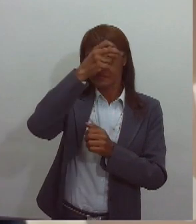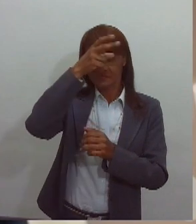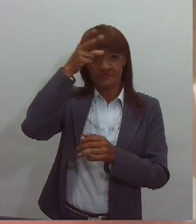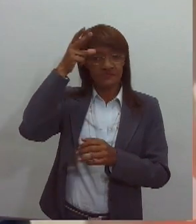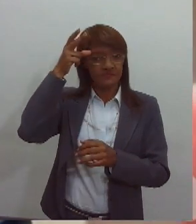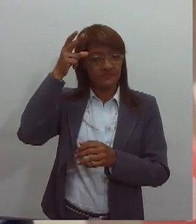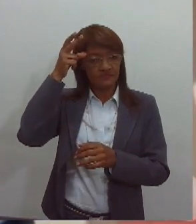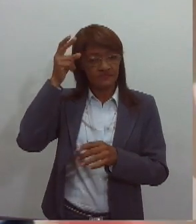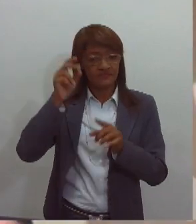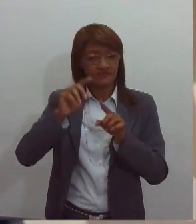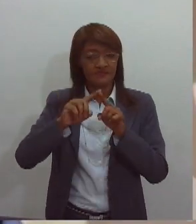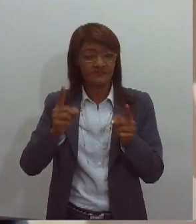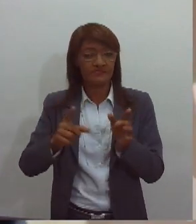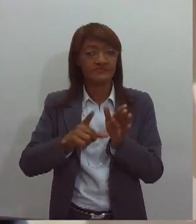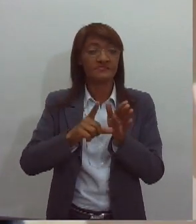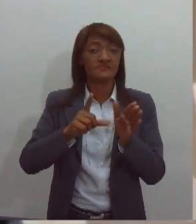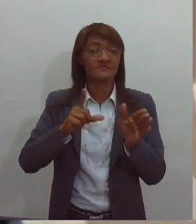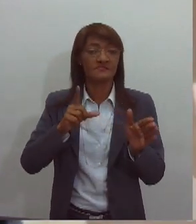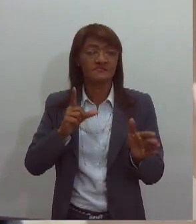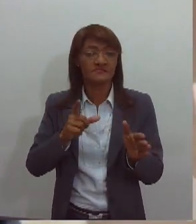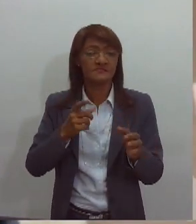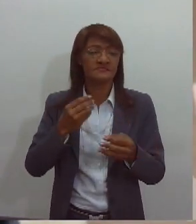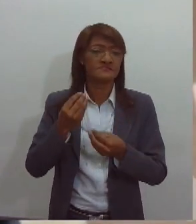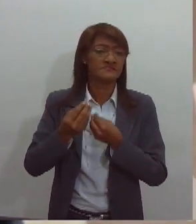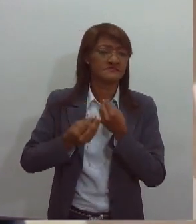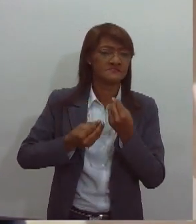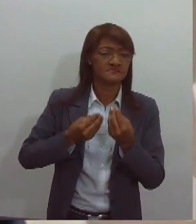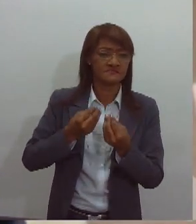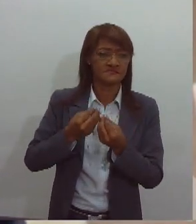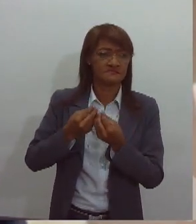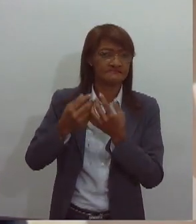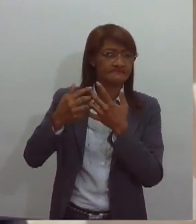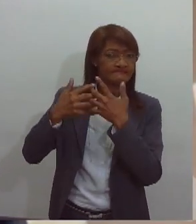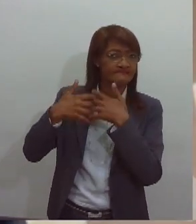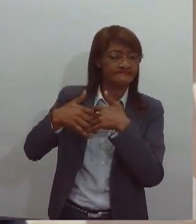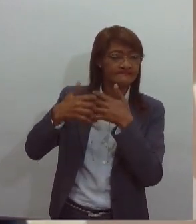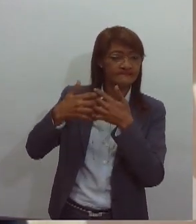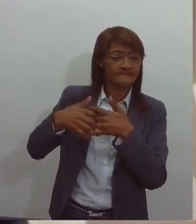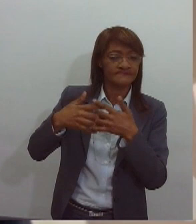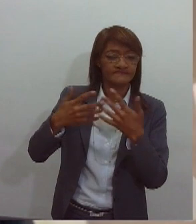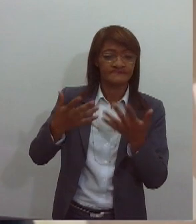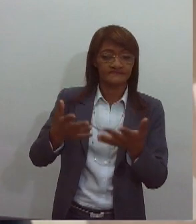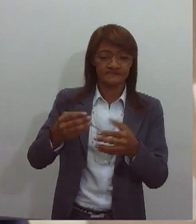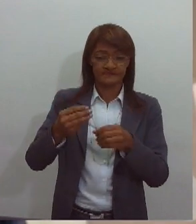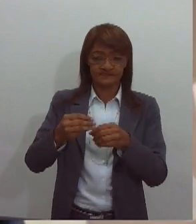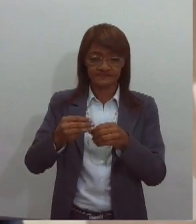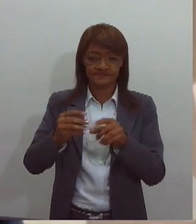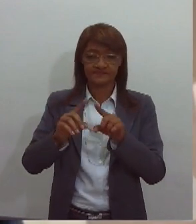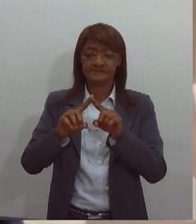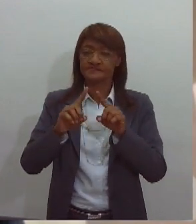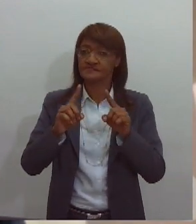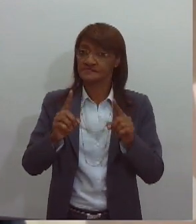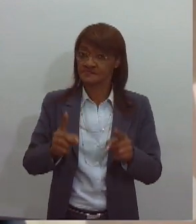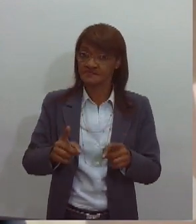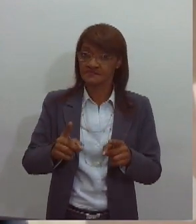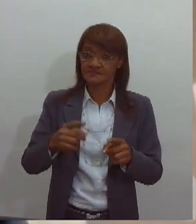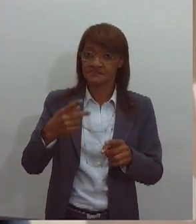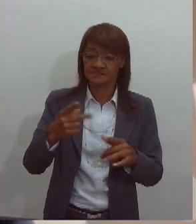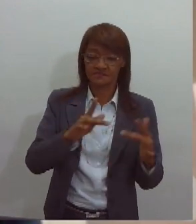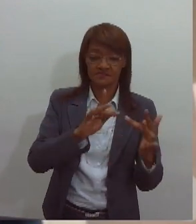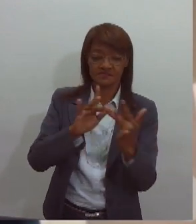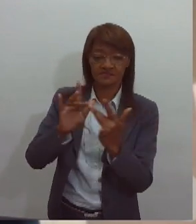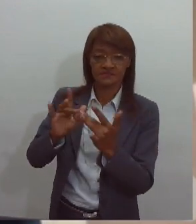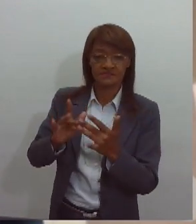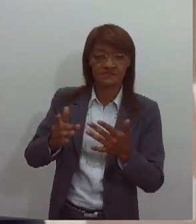um pouco mais amplo, não só pensar no aspecto do município, mas pensar no relacionamento dele com o Estado, no relacionamento dele com a